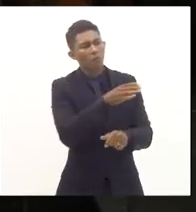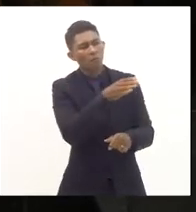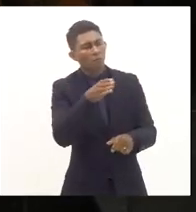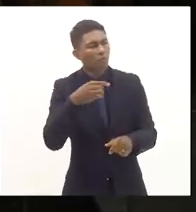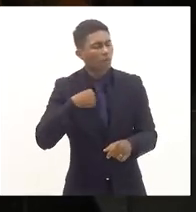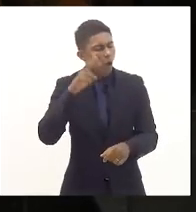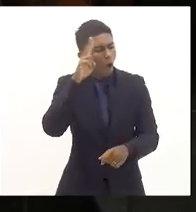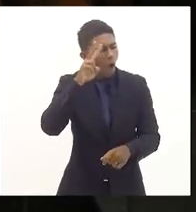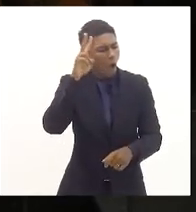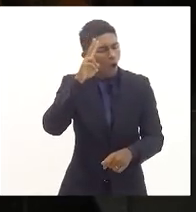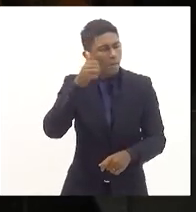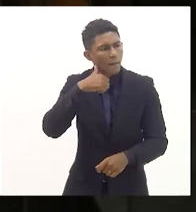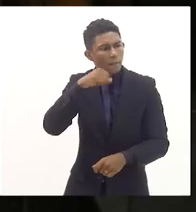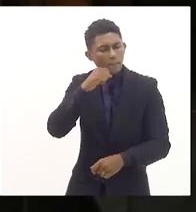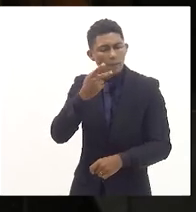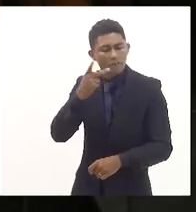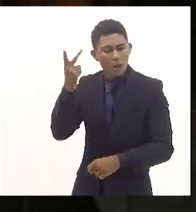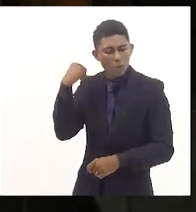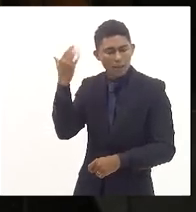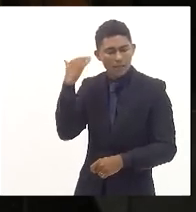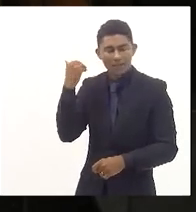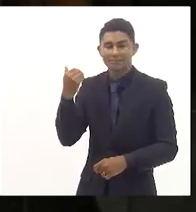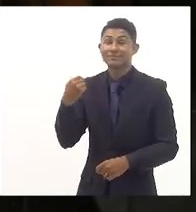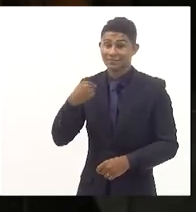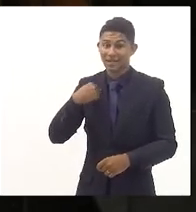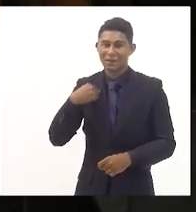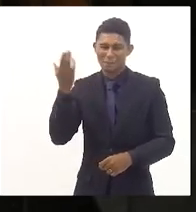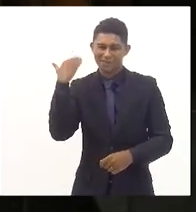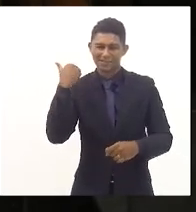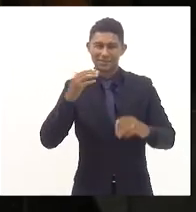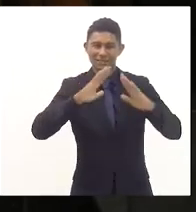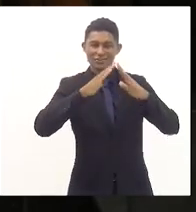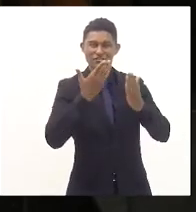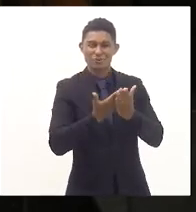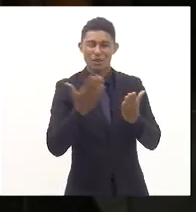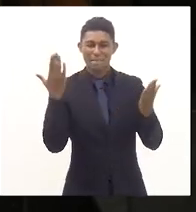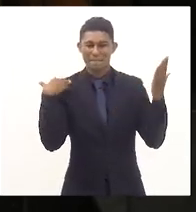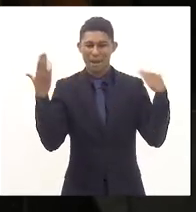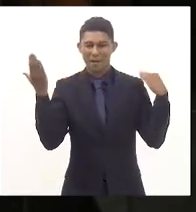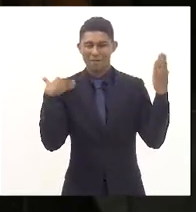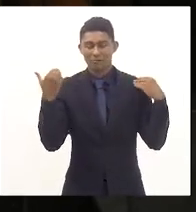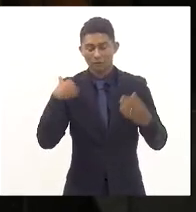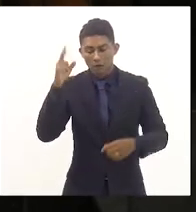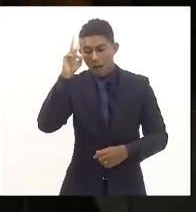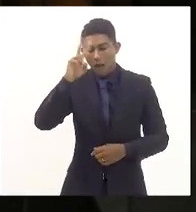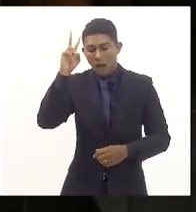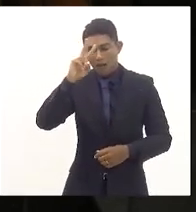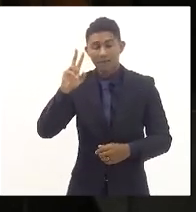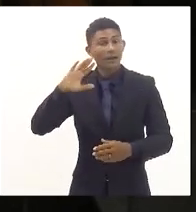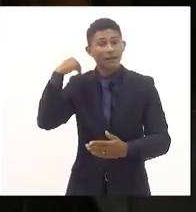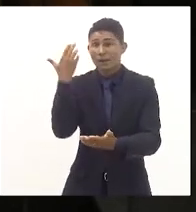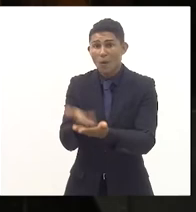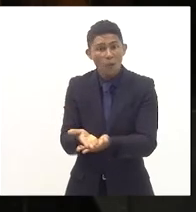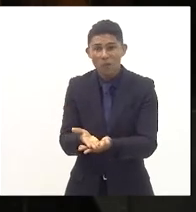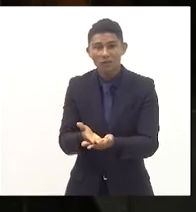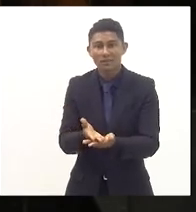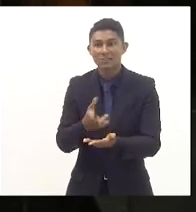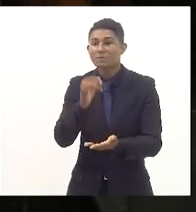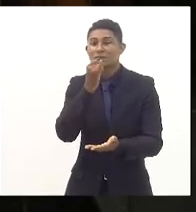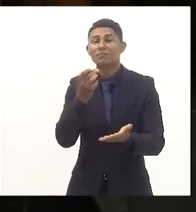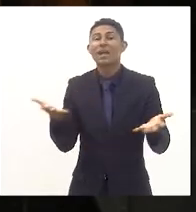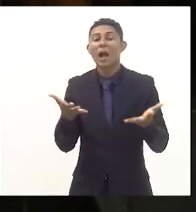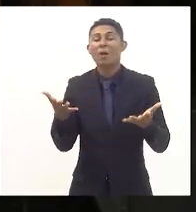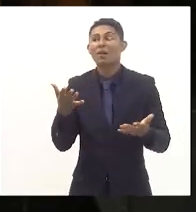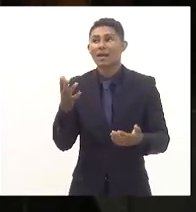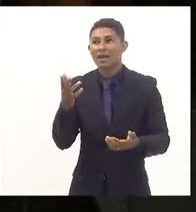eu estava no colégio naval quando ela ficou doente tem um lembro nitidamente das coisas hoje se me perguntar o que ela diria nesse